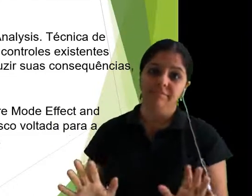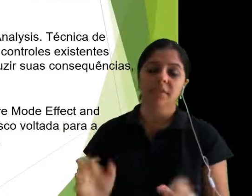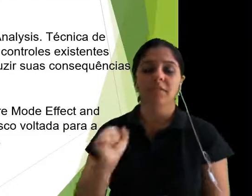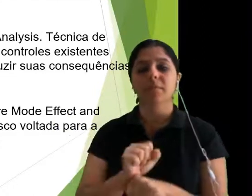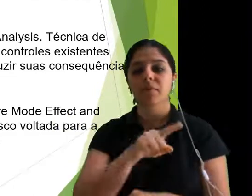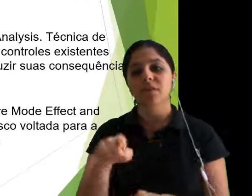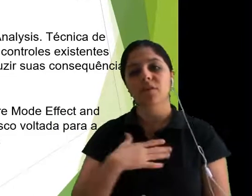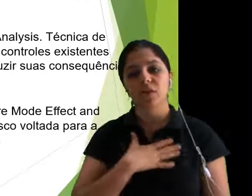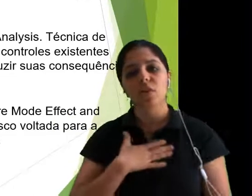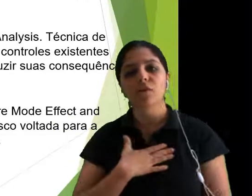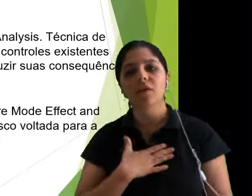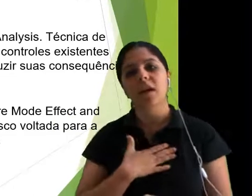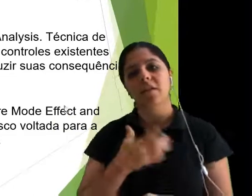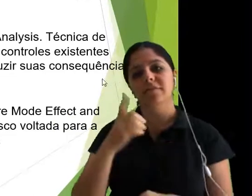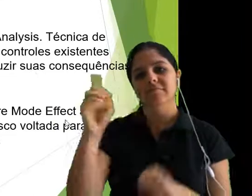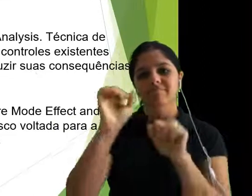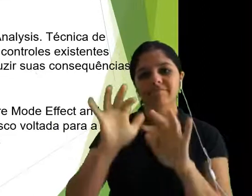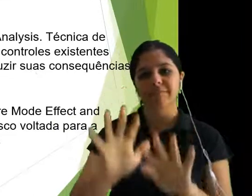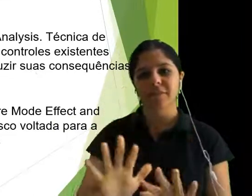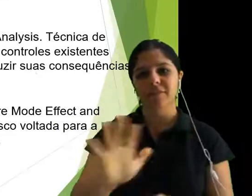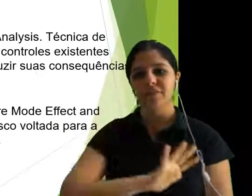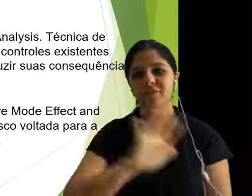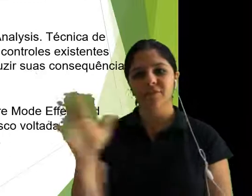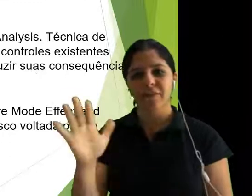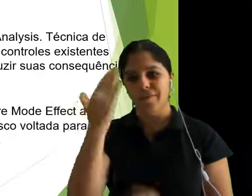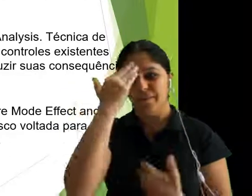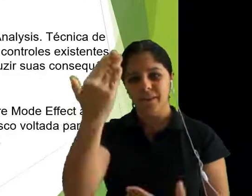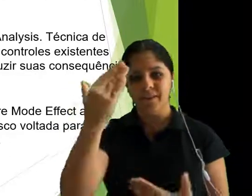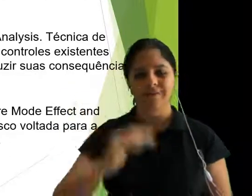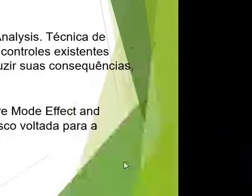Fiquem com Deus e até a próxima semana. Tchau, obrigada.